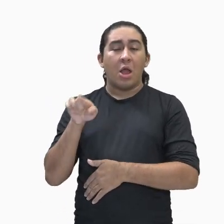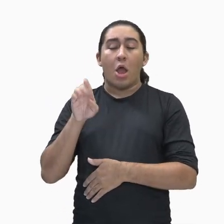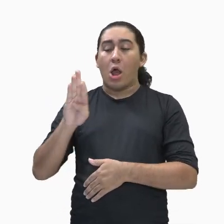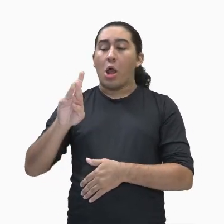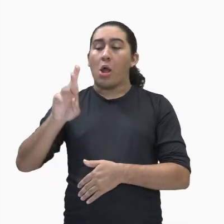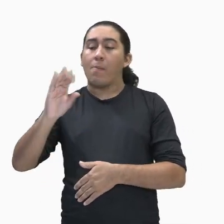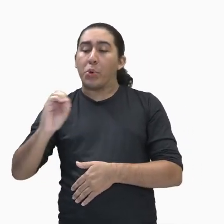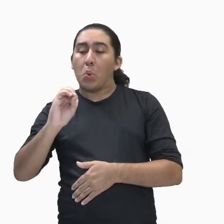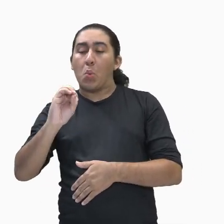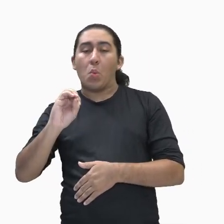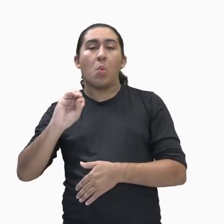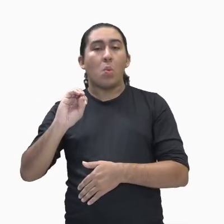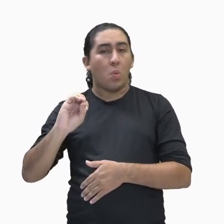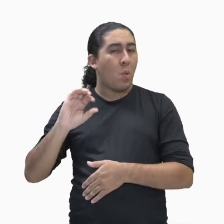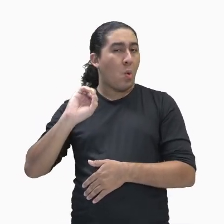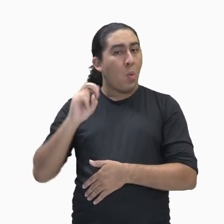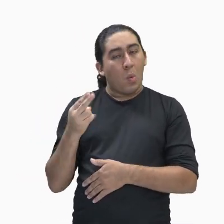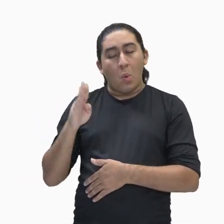tem a pronúncia dele mesmo aí,